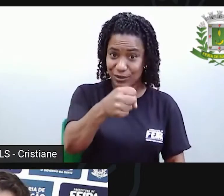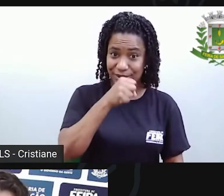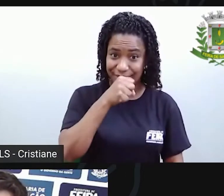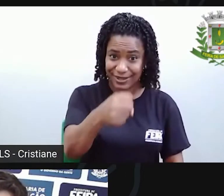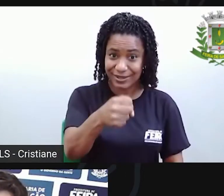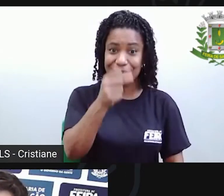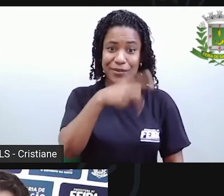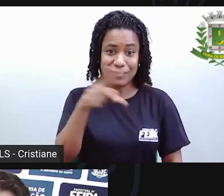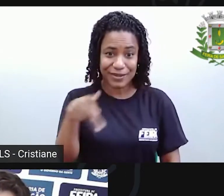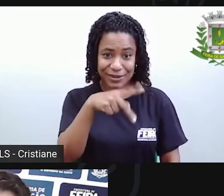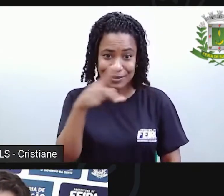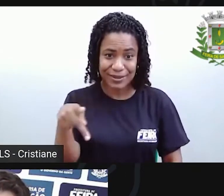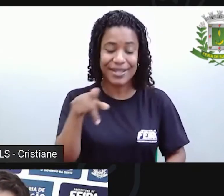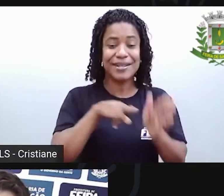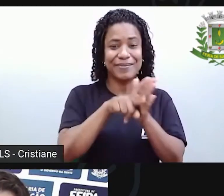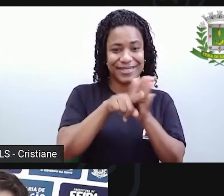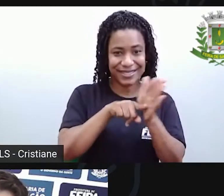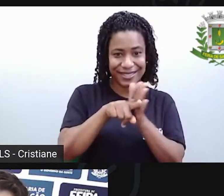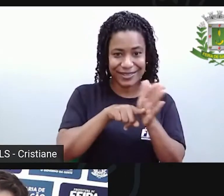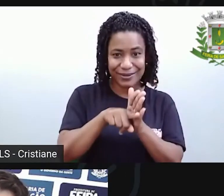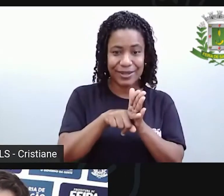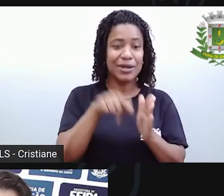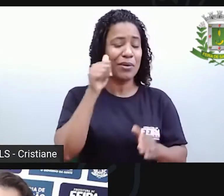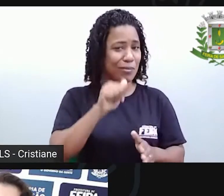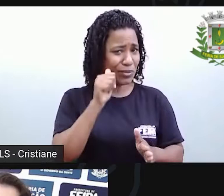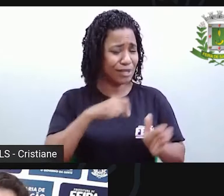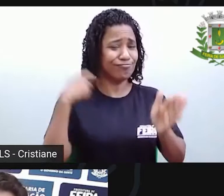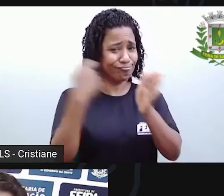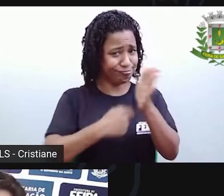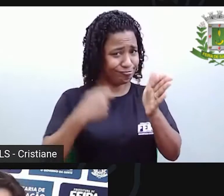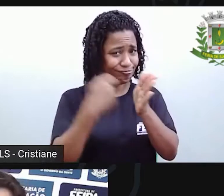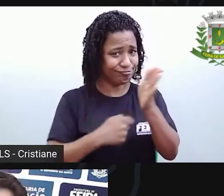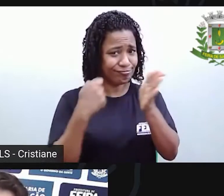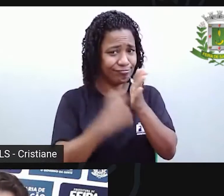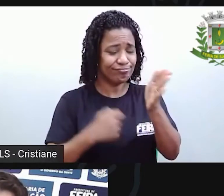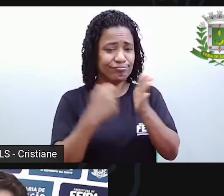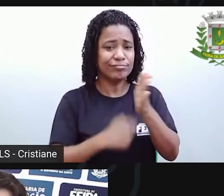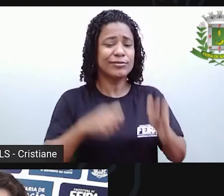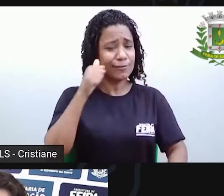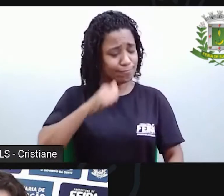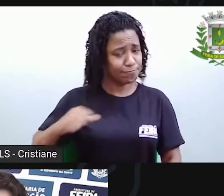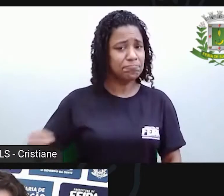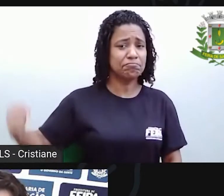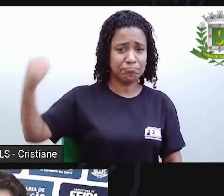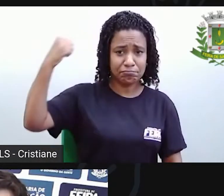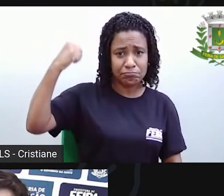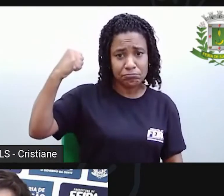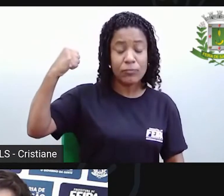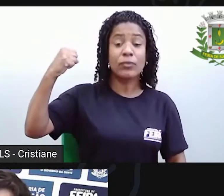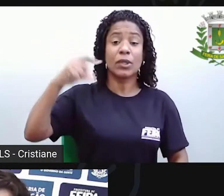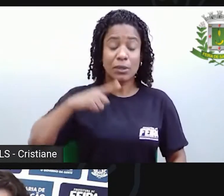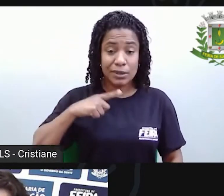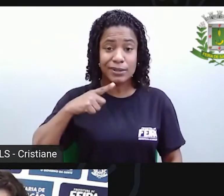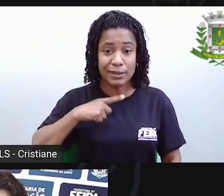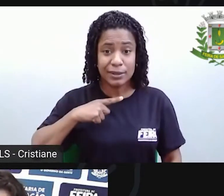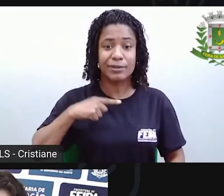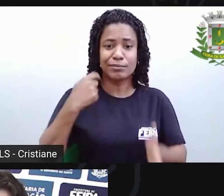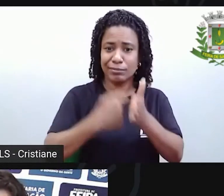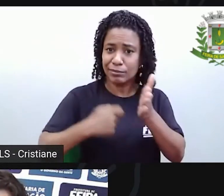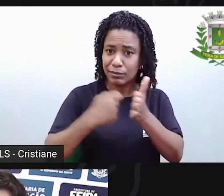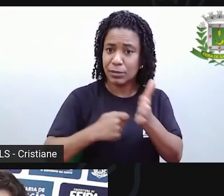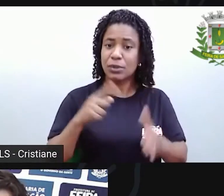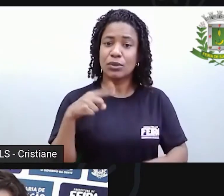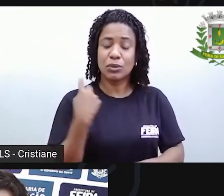pesquisadora e ela é uma mulher de luta, como ela falou comigo uma vez, né? Ela está aí na luta para a gente conseguir